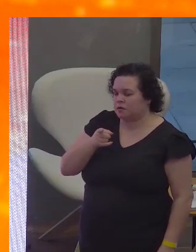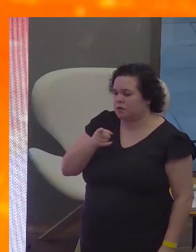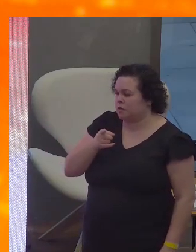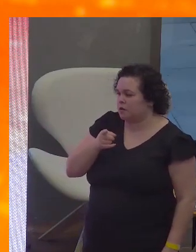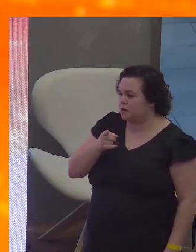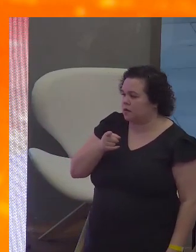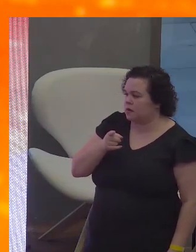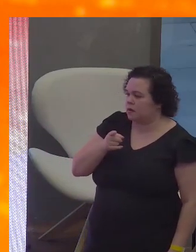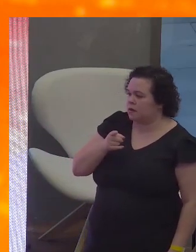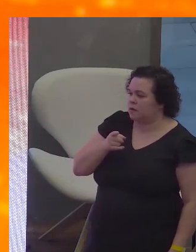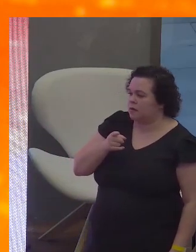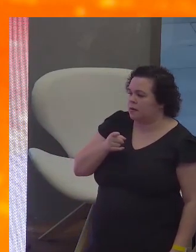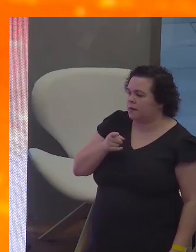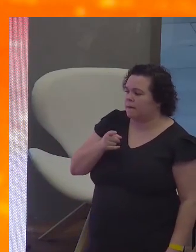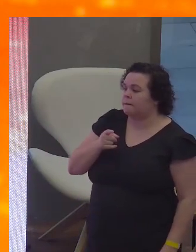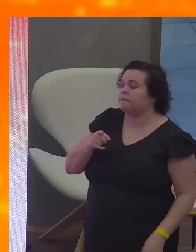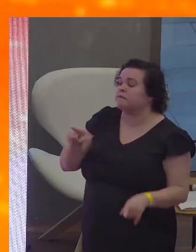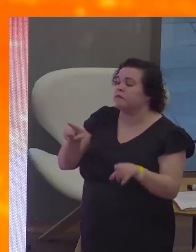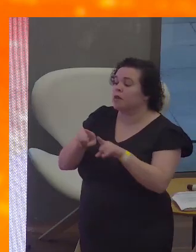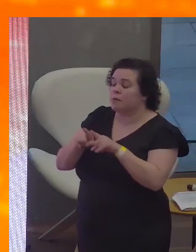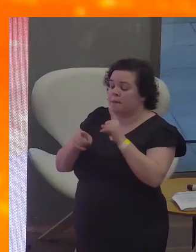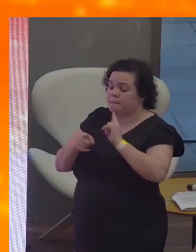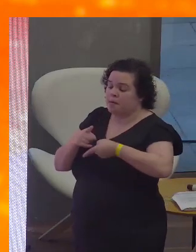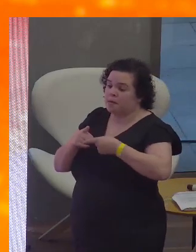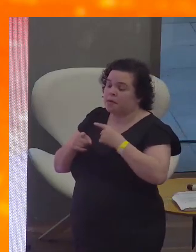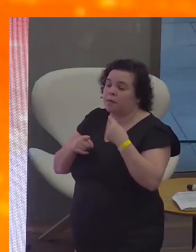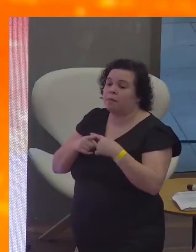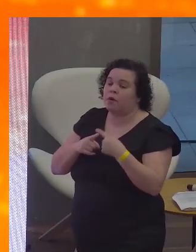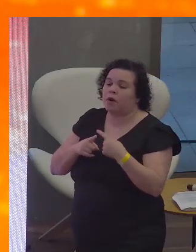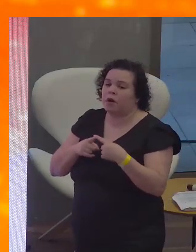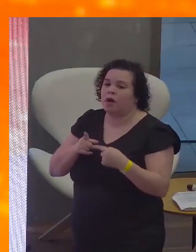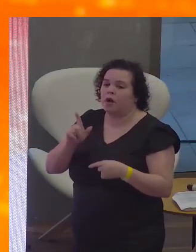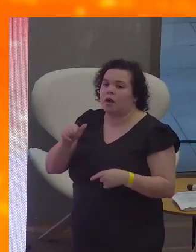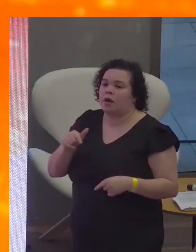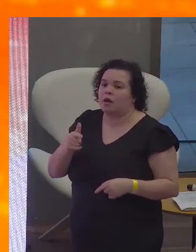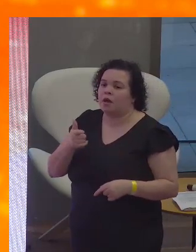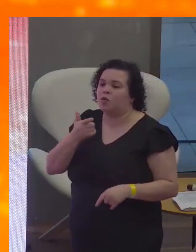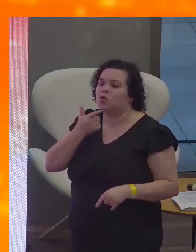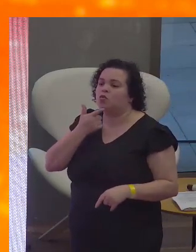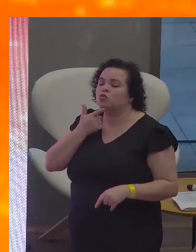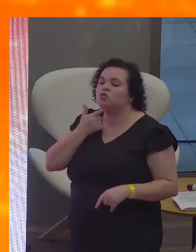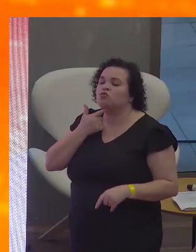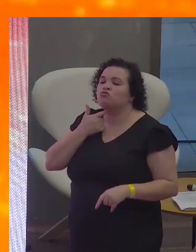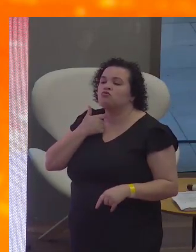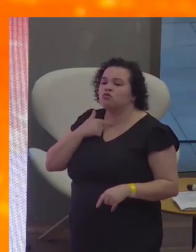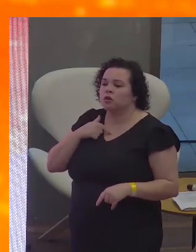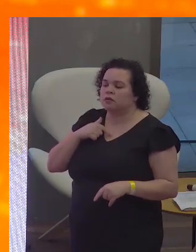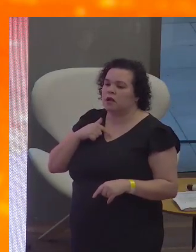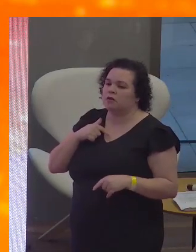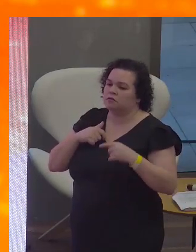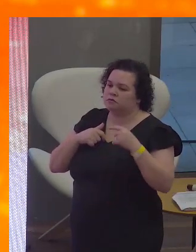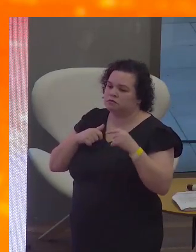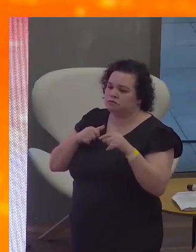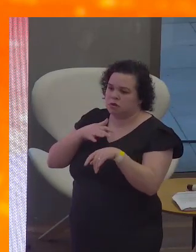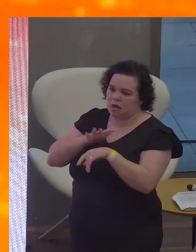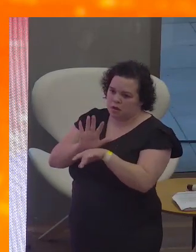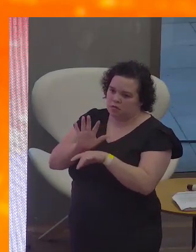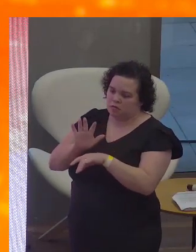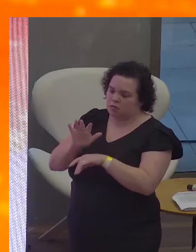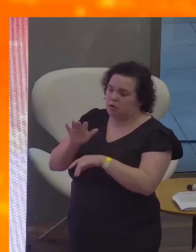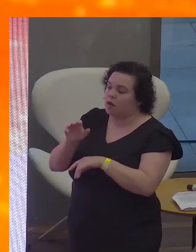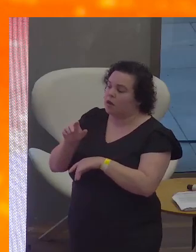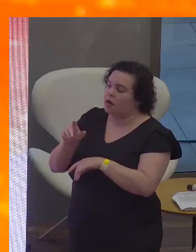É muito utilizado na África, ele também está proibido, porque ele é para desejo sexual hipoativo, teria essa indicação. Né?